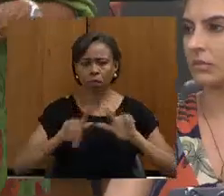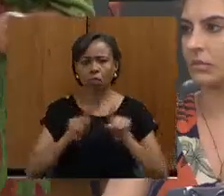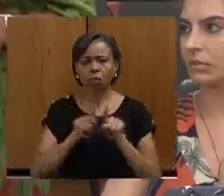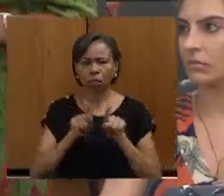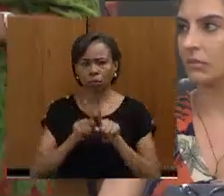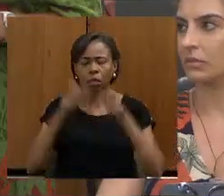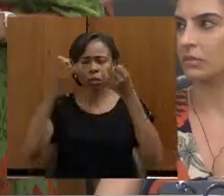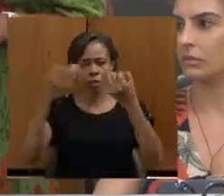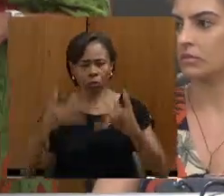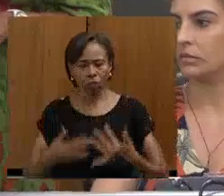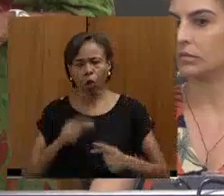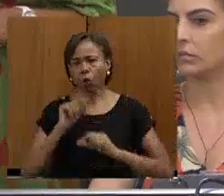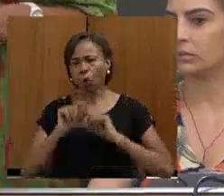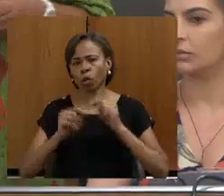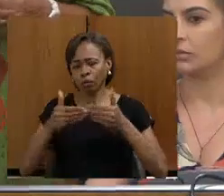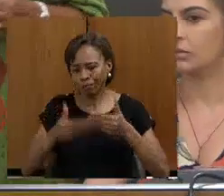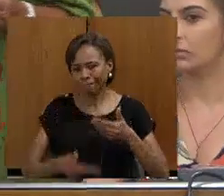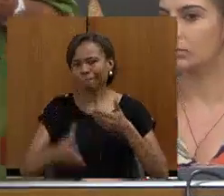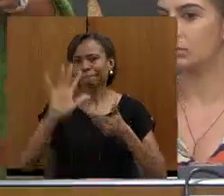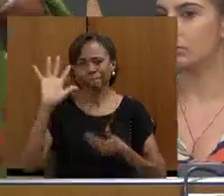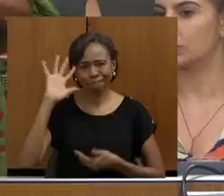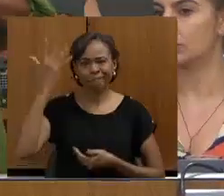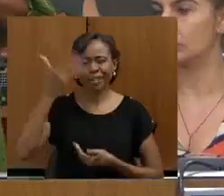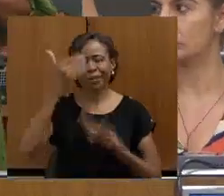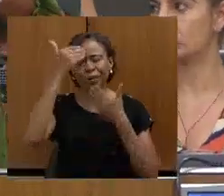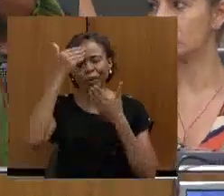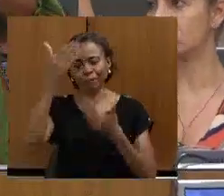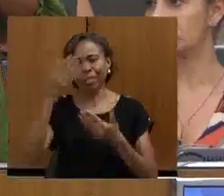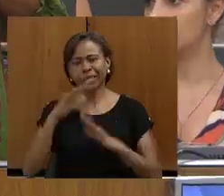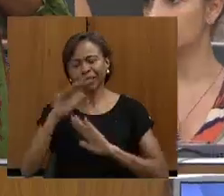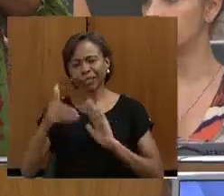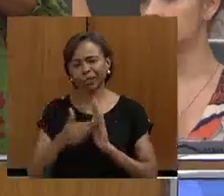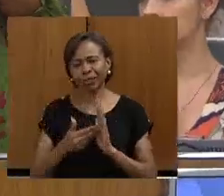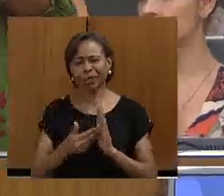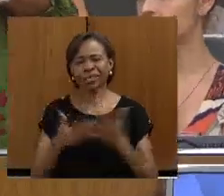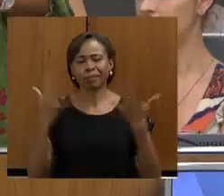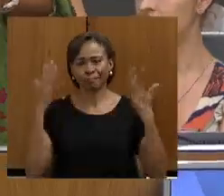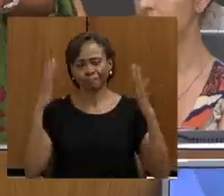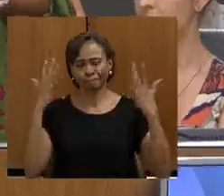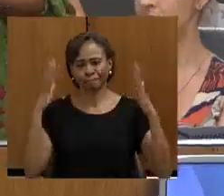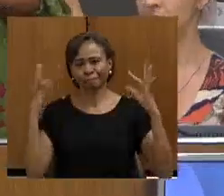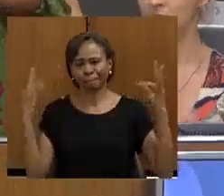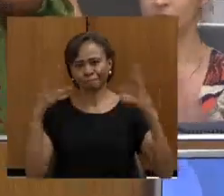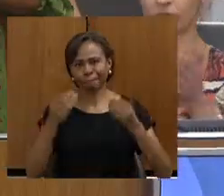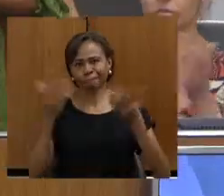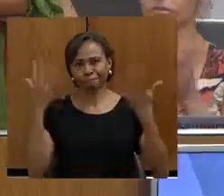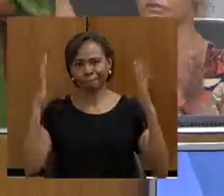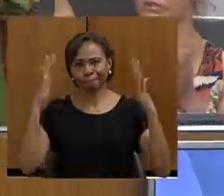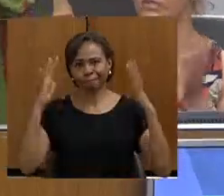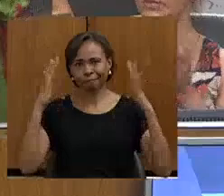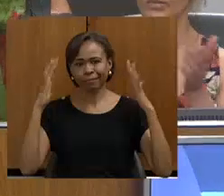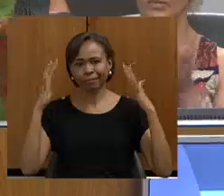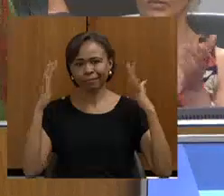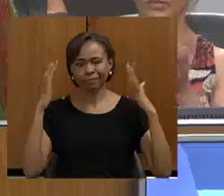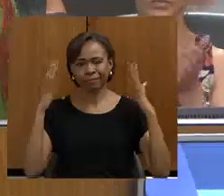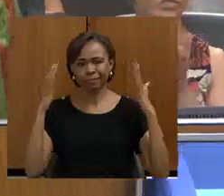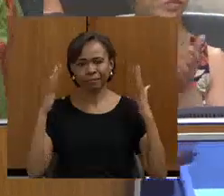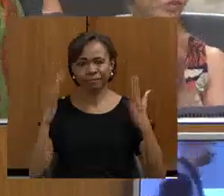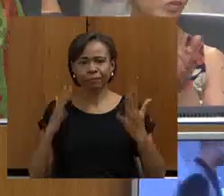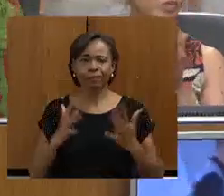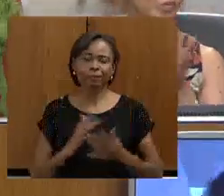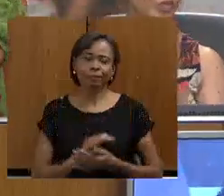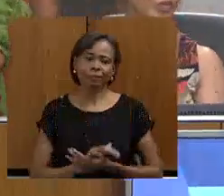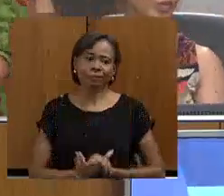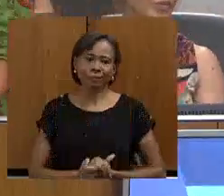os frutos aí que vão vir adiante. Muito obrigado e uma salva de palmas aí para todos. Obrigada. Para também.